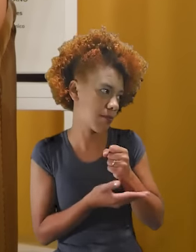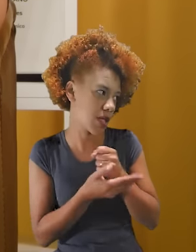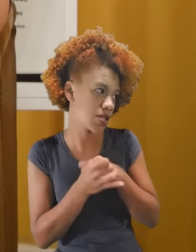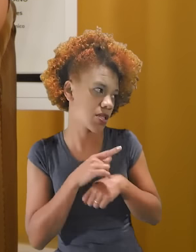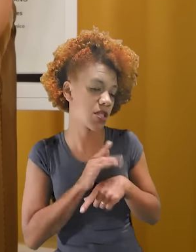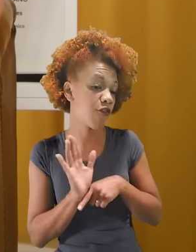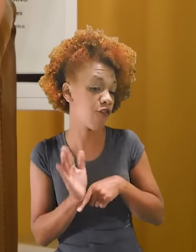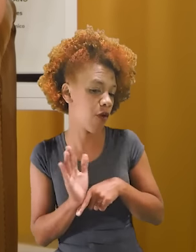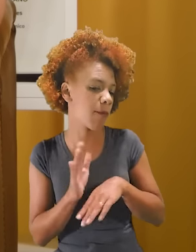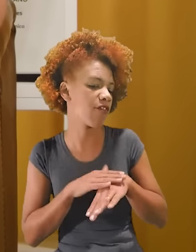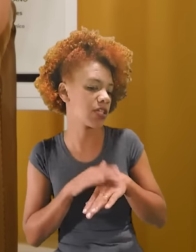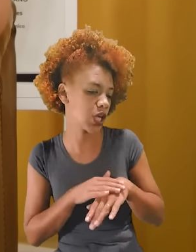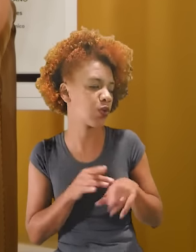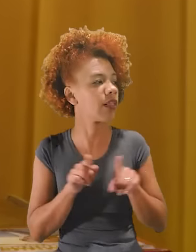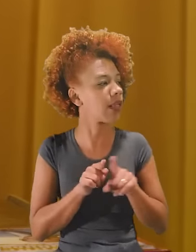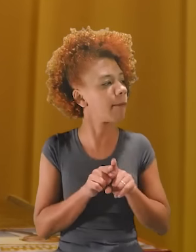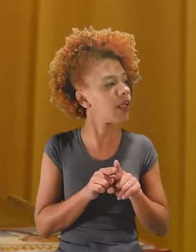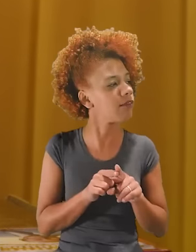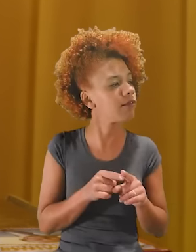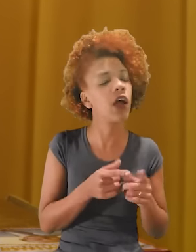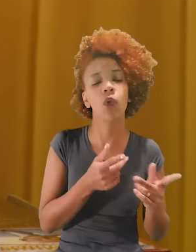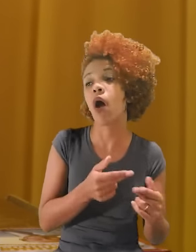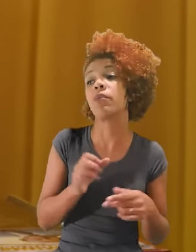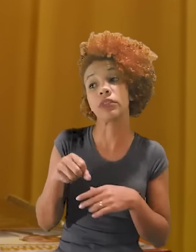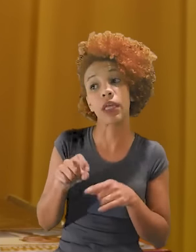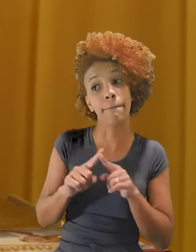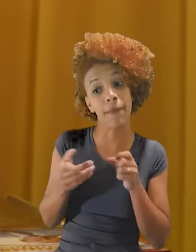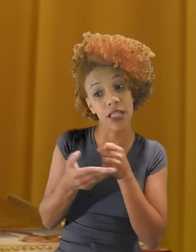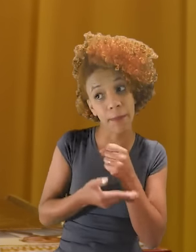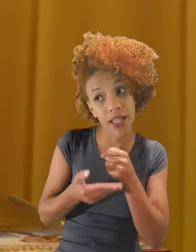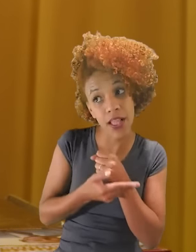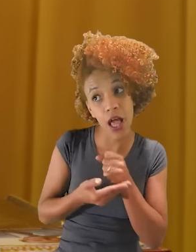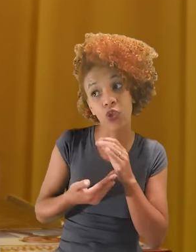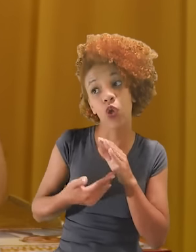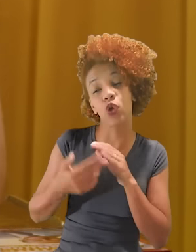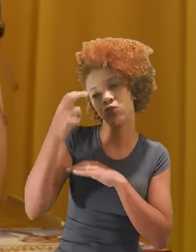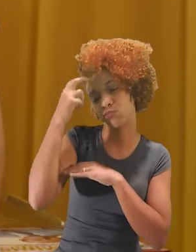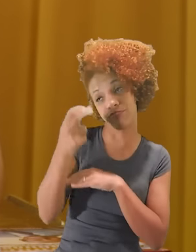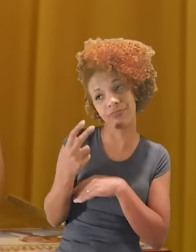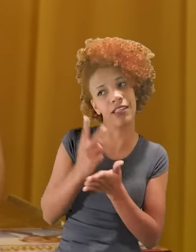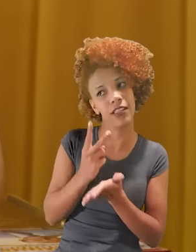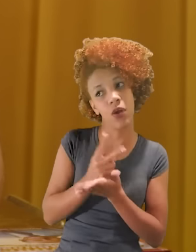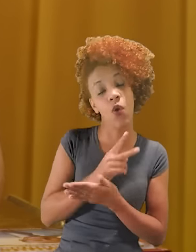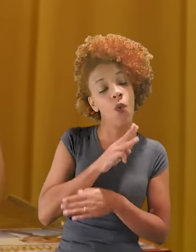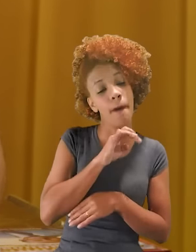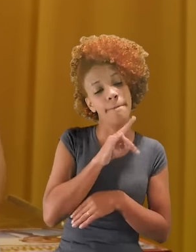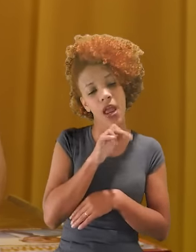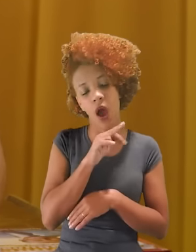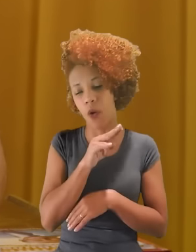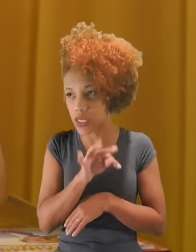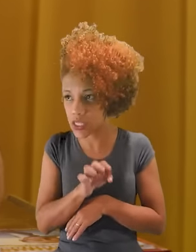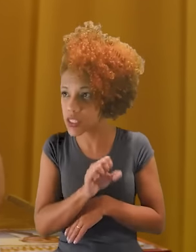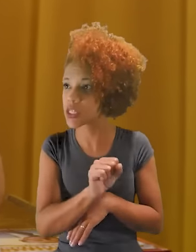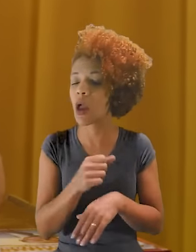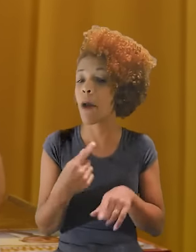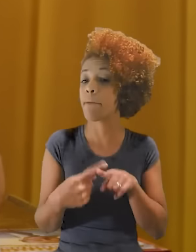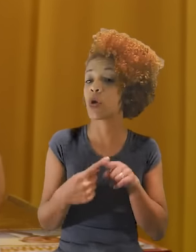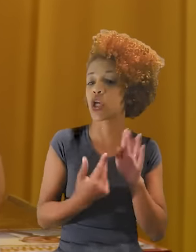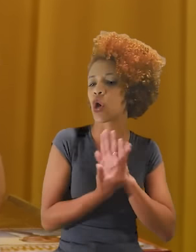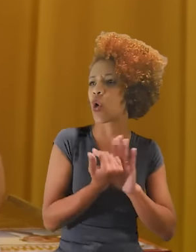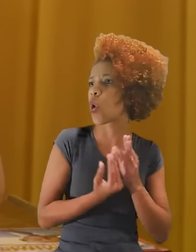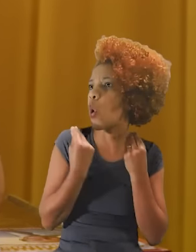se tem filme fazendo isso, eu vou fazer esse óbvio, desenho. Óbvio, eu vou fazer. E baseado também no gênio que ele tinha por trás, vale sempre lembrar o Ubi Arix, porque, cara, como é que você faz